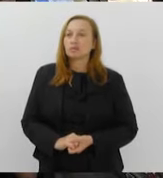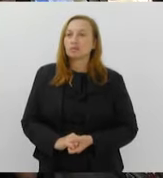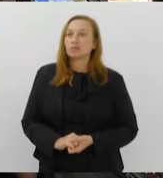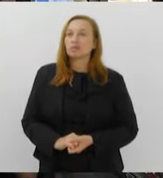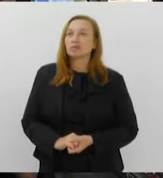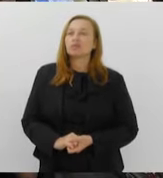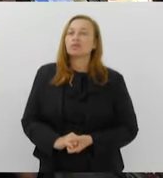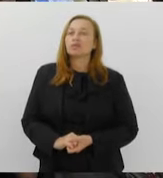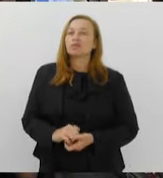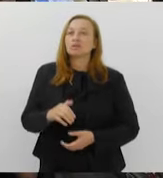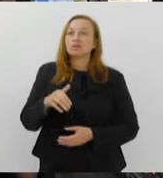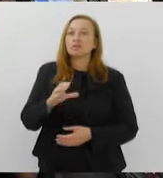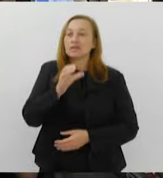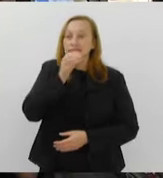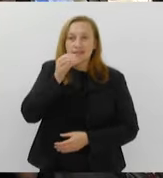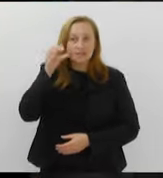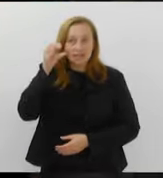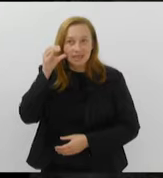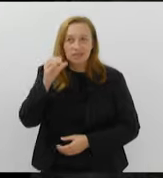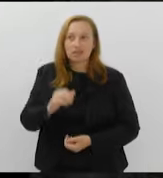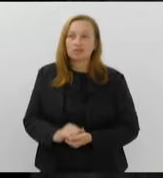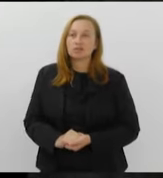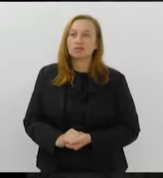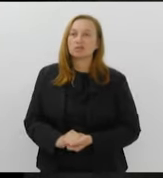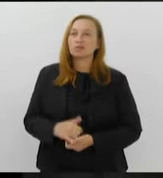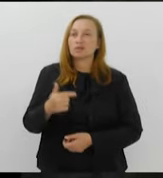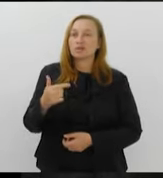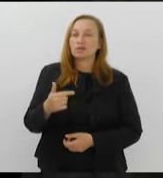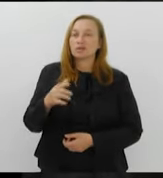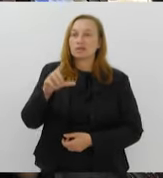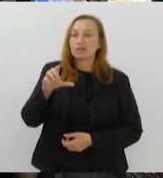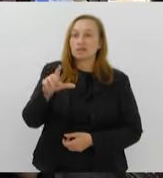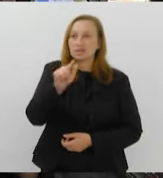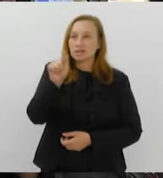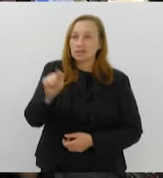Voto na Célia Jordão e o segundo voto na Zeidan.